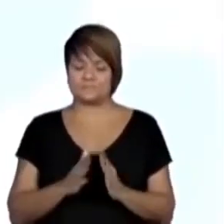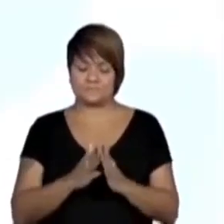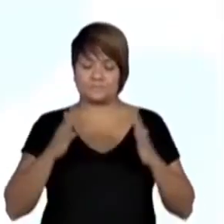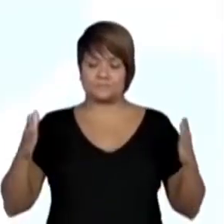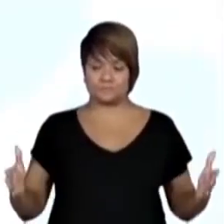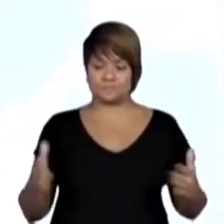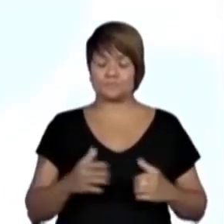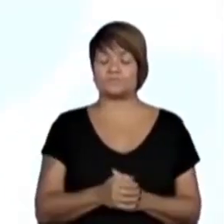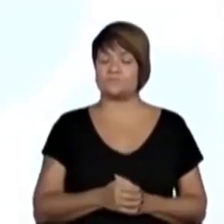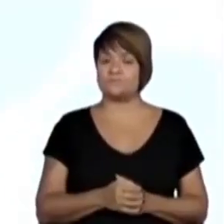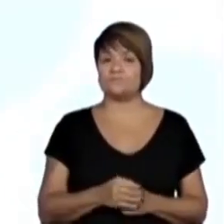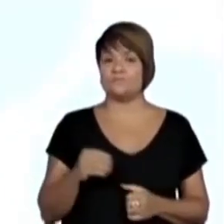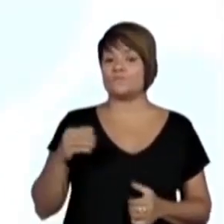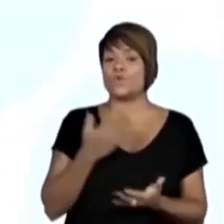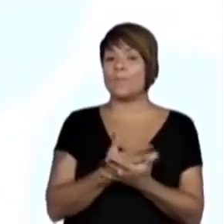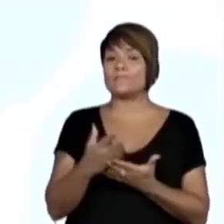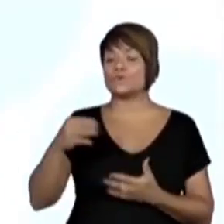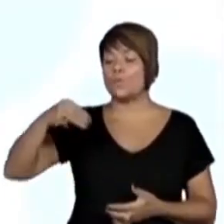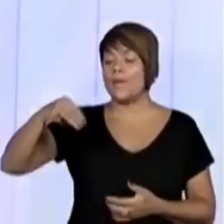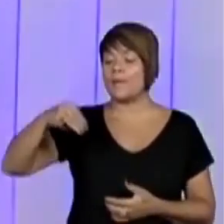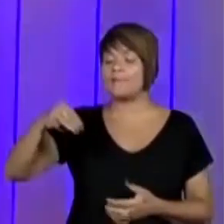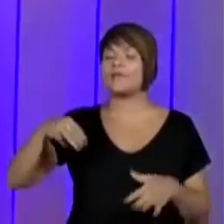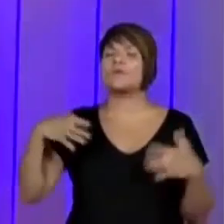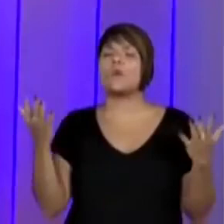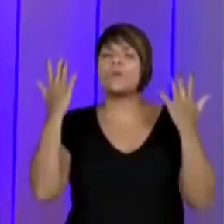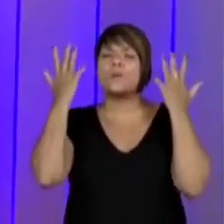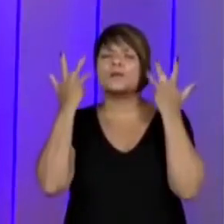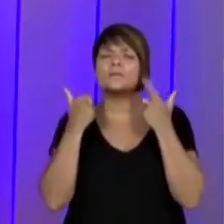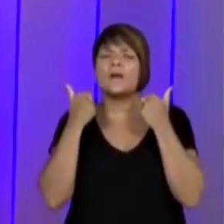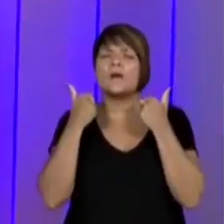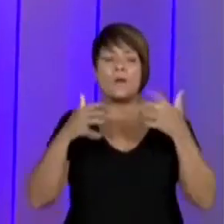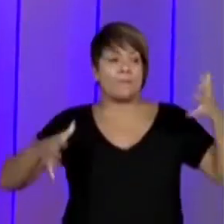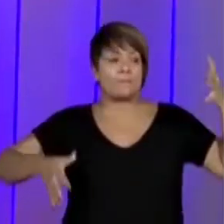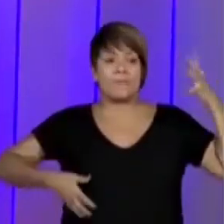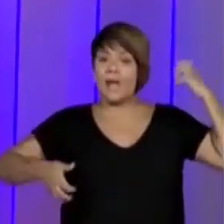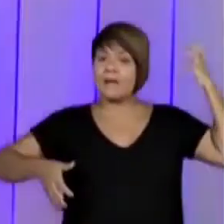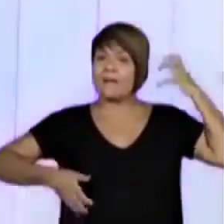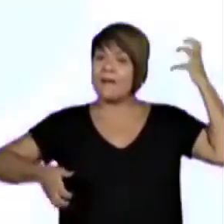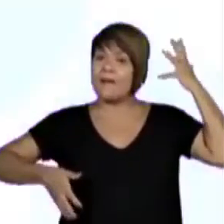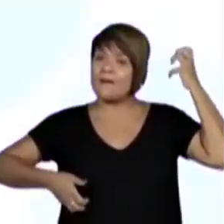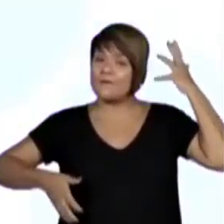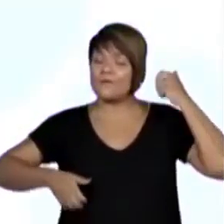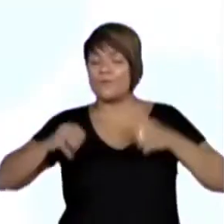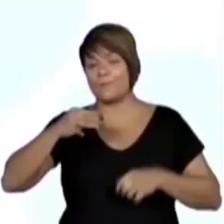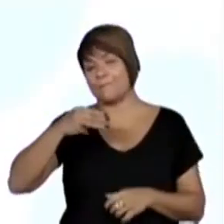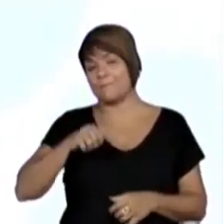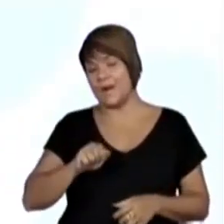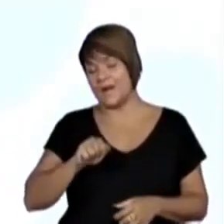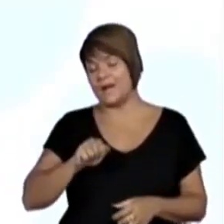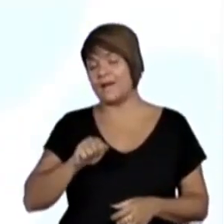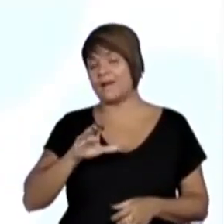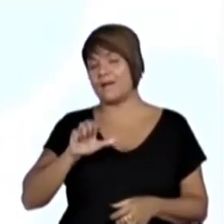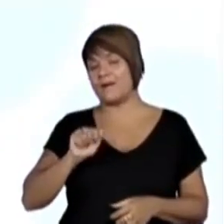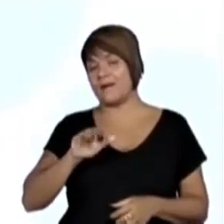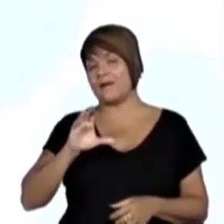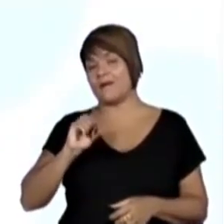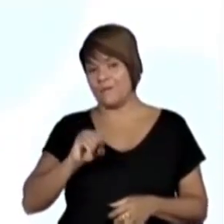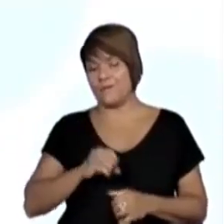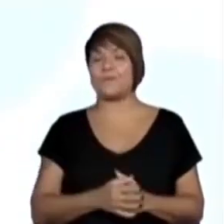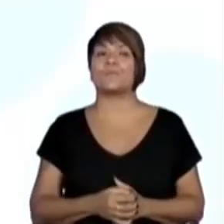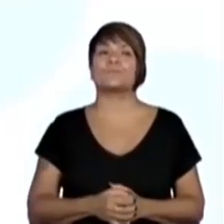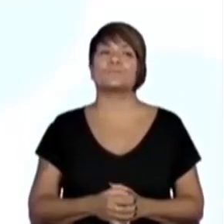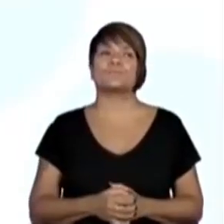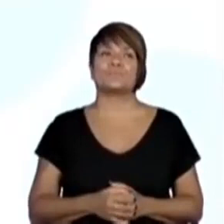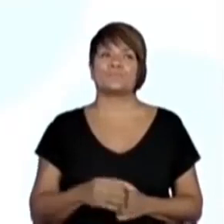de animais aqui com a professora Joyce, me ajuda. Macaco. Macaco. Então, olha só. Macaco é o